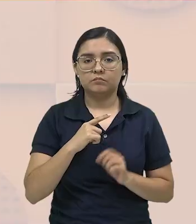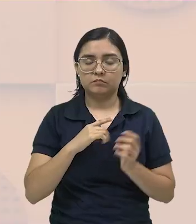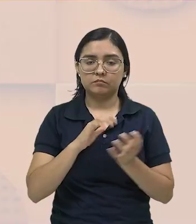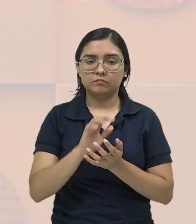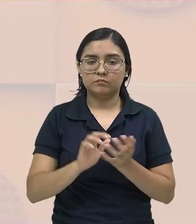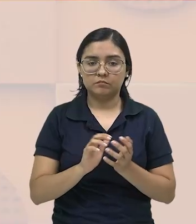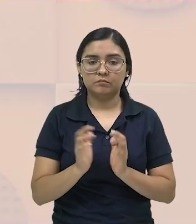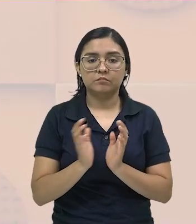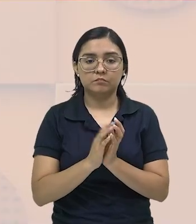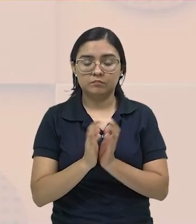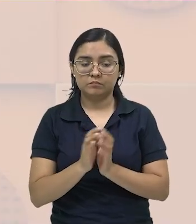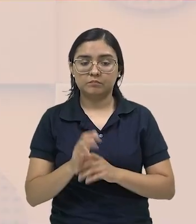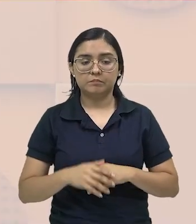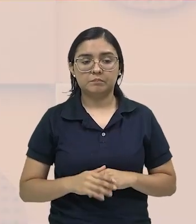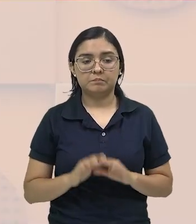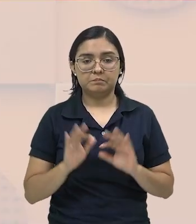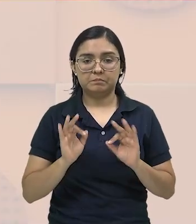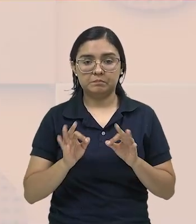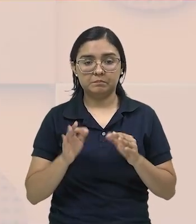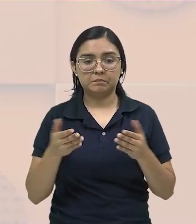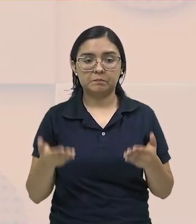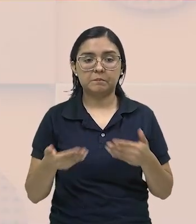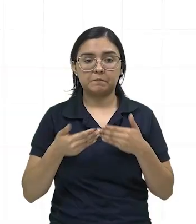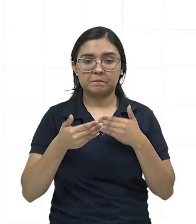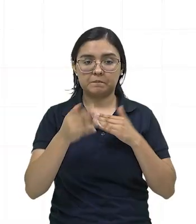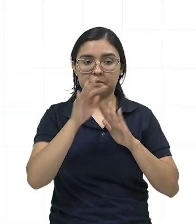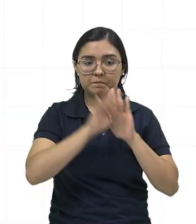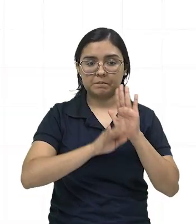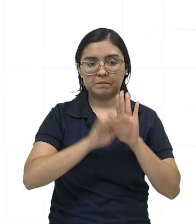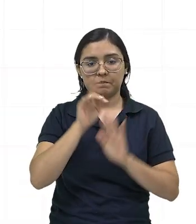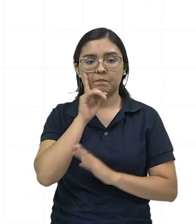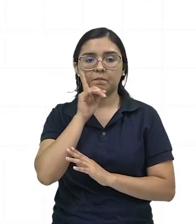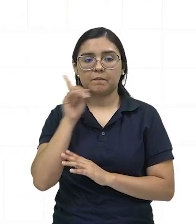insurreição pernambucana. Então, vamos começar o nosso texto.